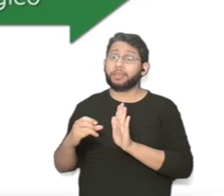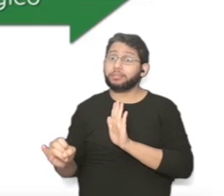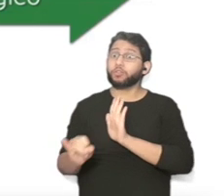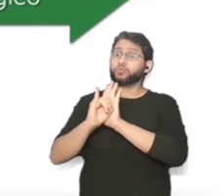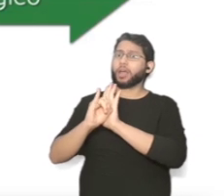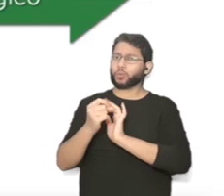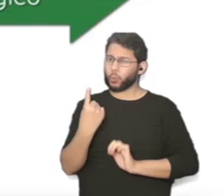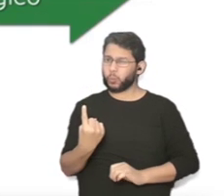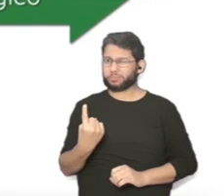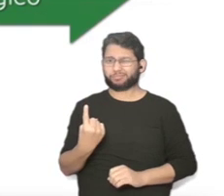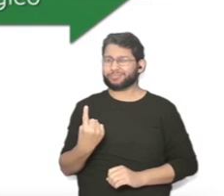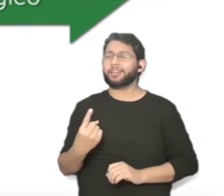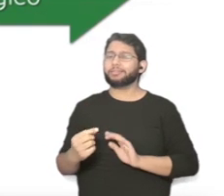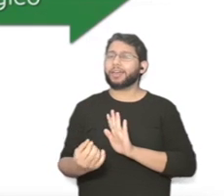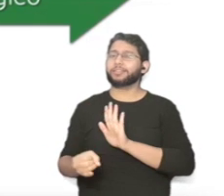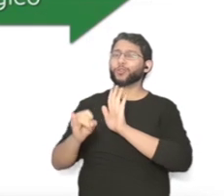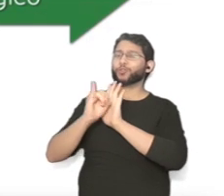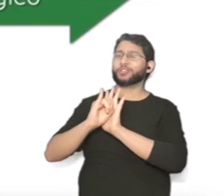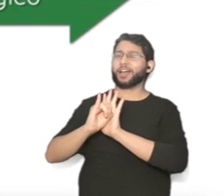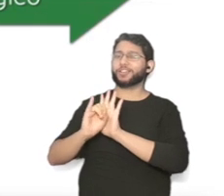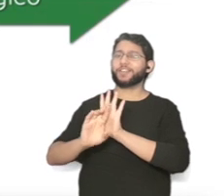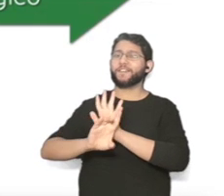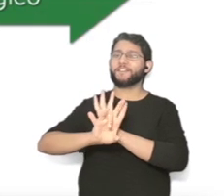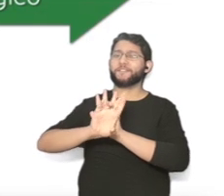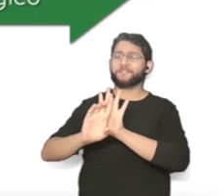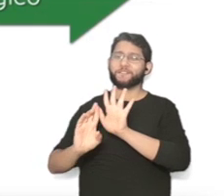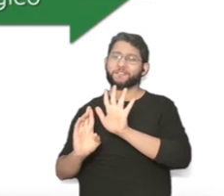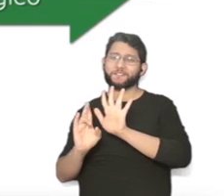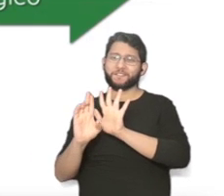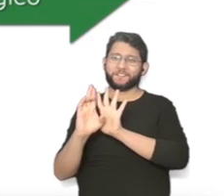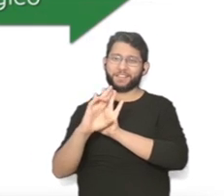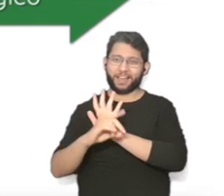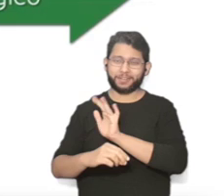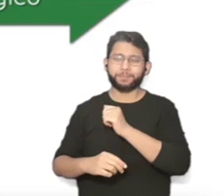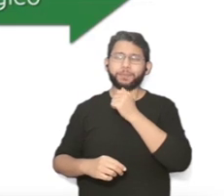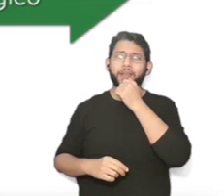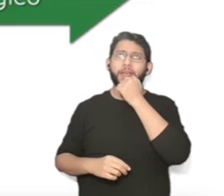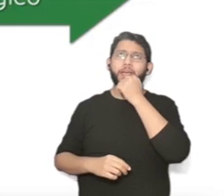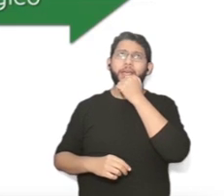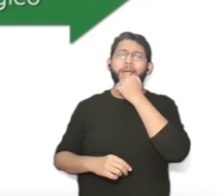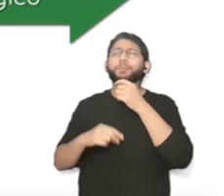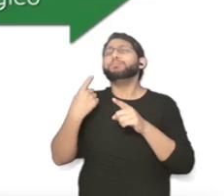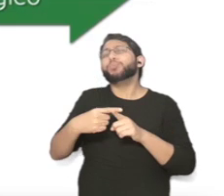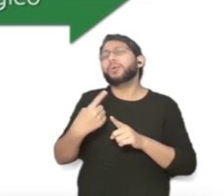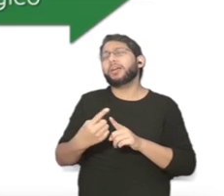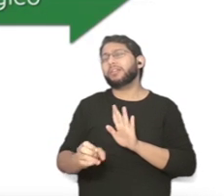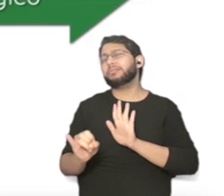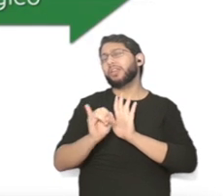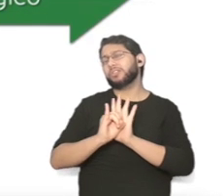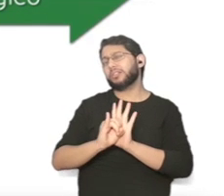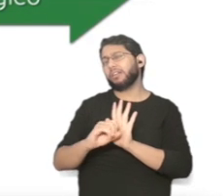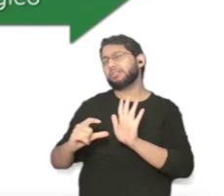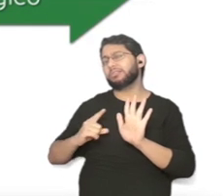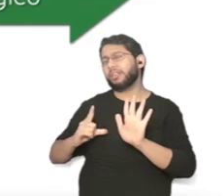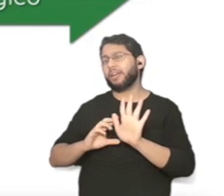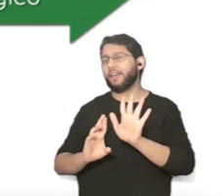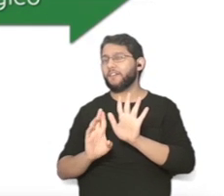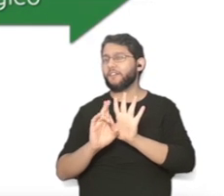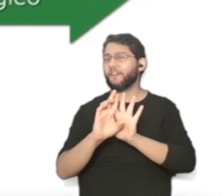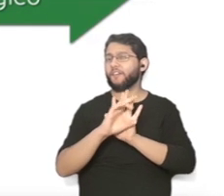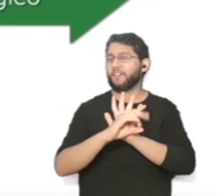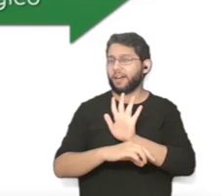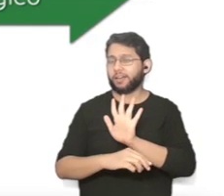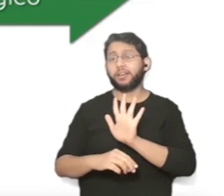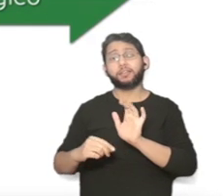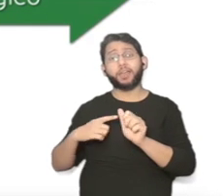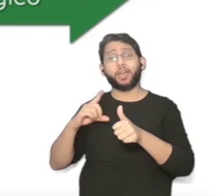possui uma identidade, não várias identidades, né? E culturas próprias. A gente também, quando fala de várias identidades, é porque o surdo,